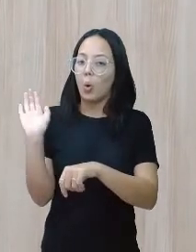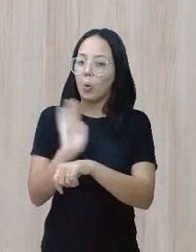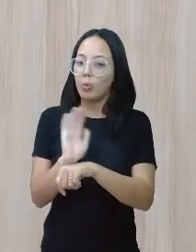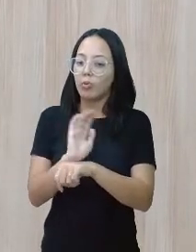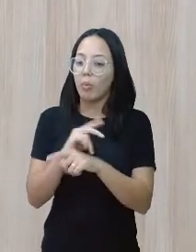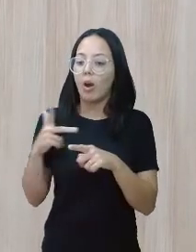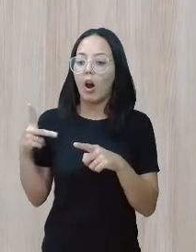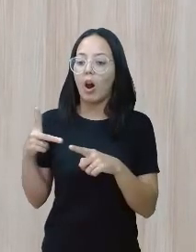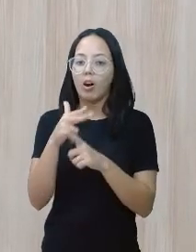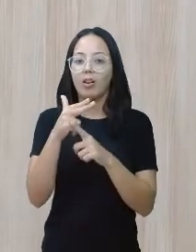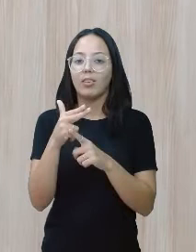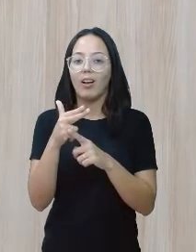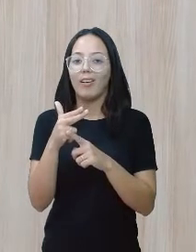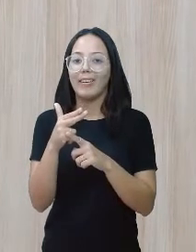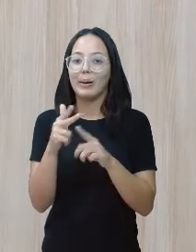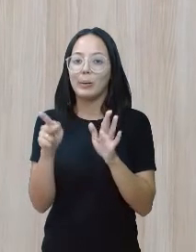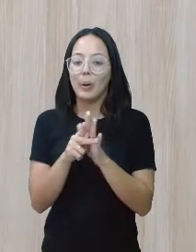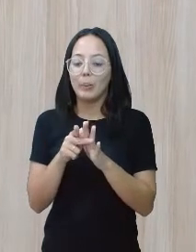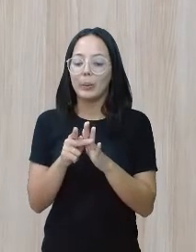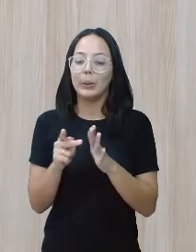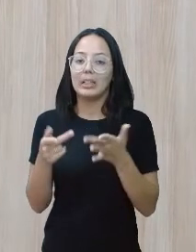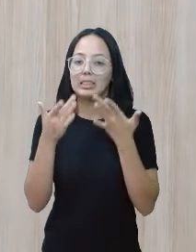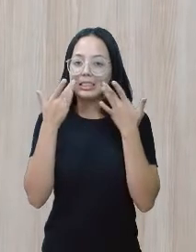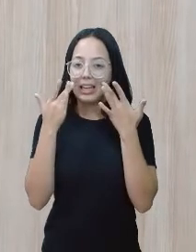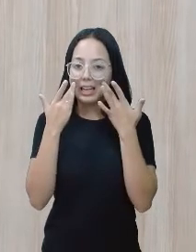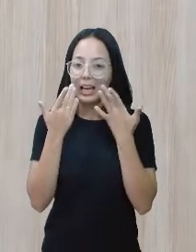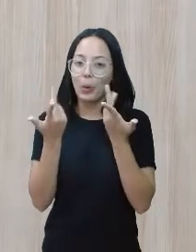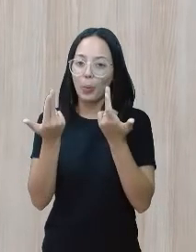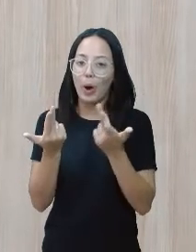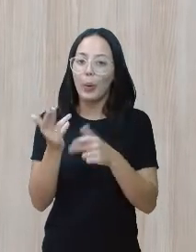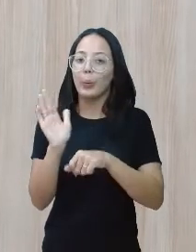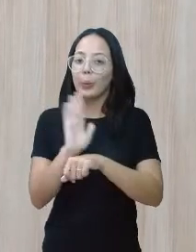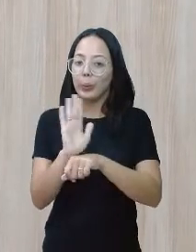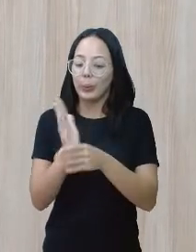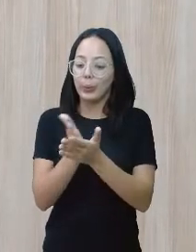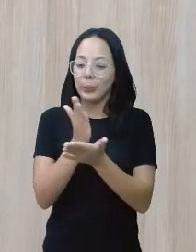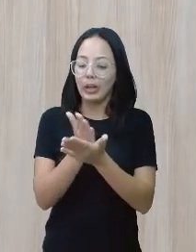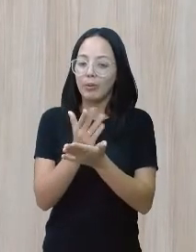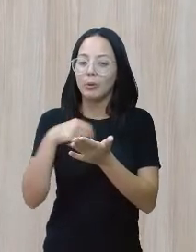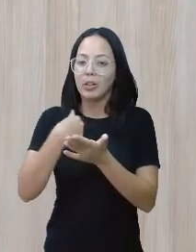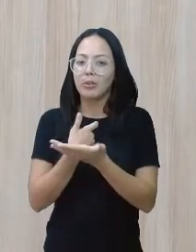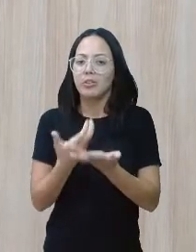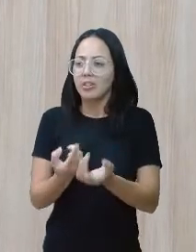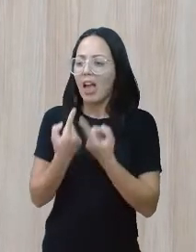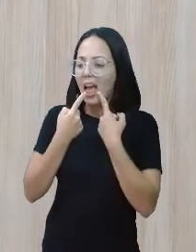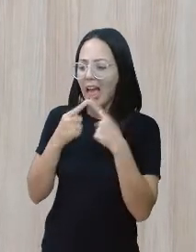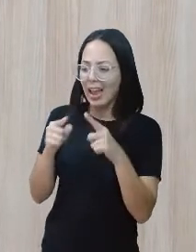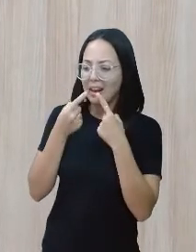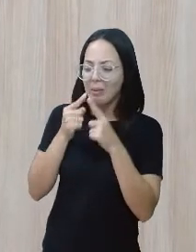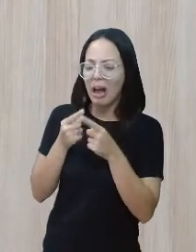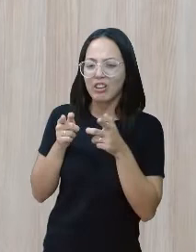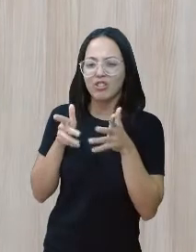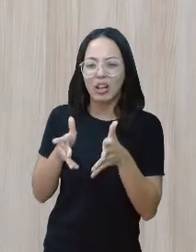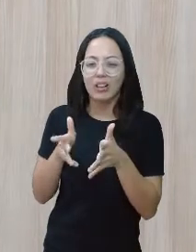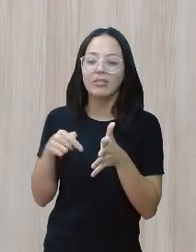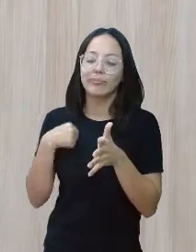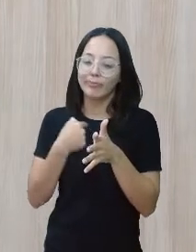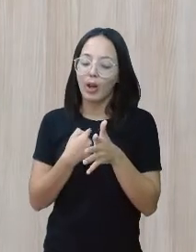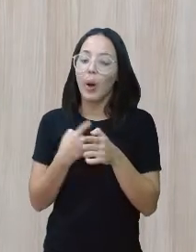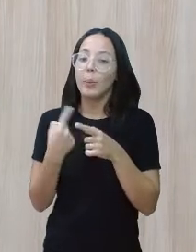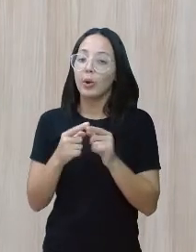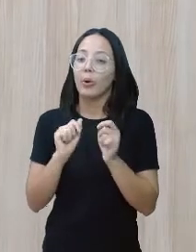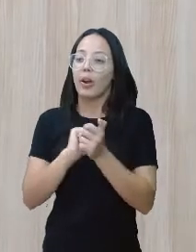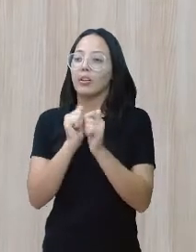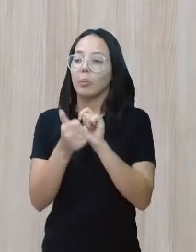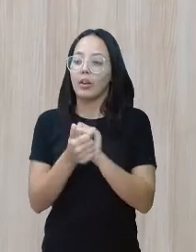legal do livro, a gente fica bem chateado, né? Fica querendo reclamar que só. Mas essas adaptações,